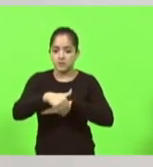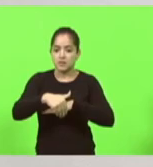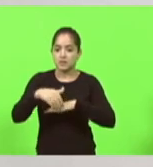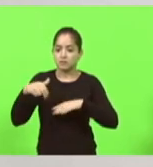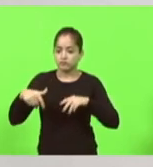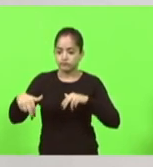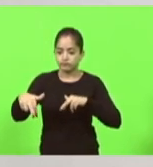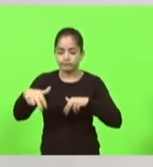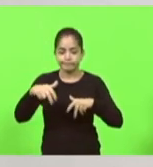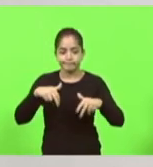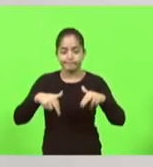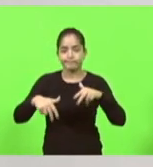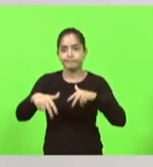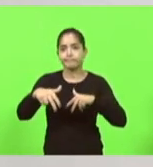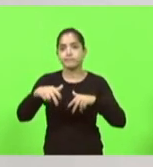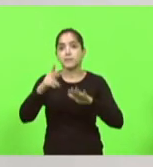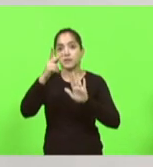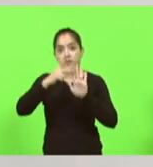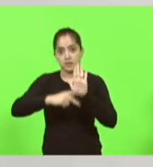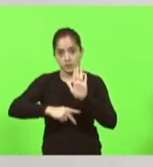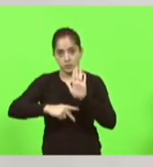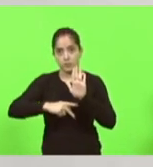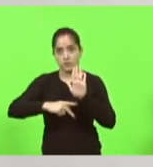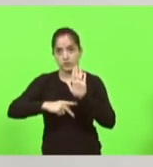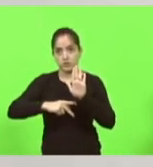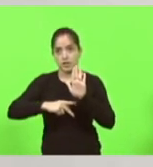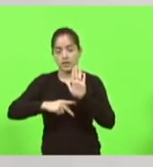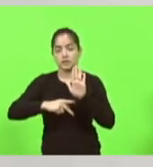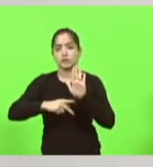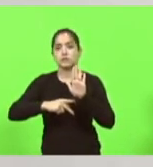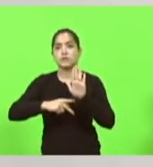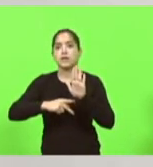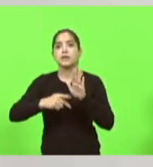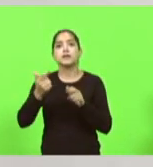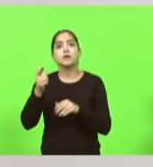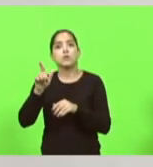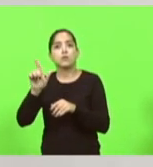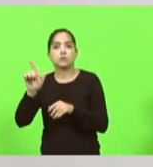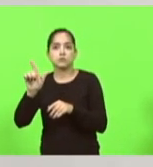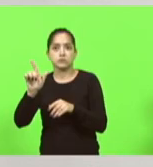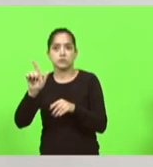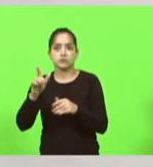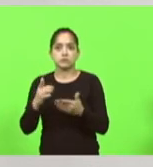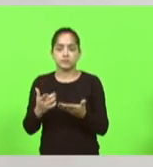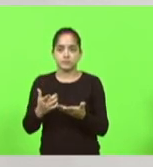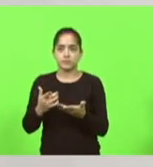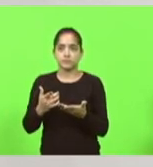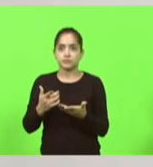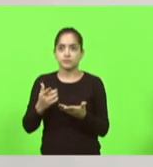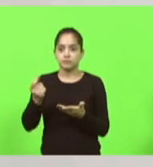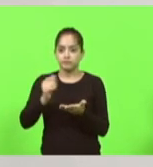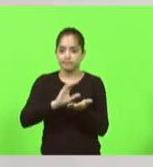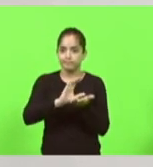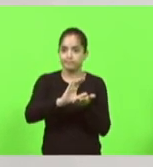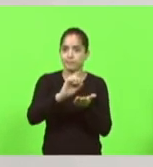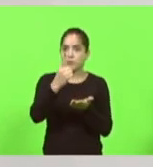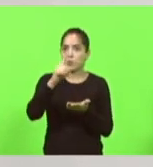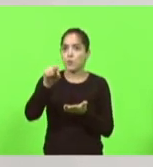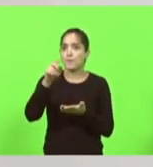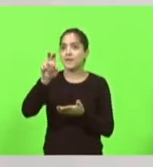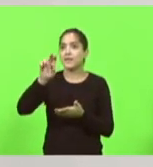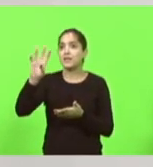tem o projeto do deck do Casario, que é uma dessas etapas a qual eu destinei um milhão e meio, foram